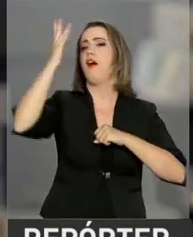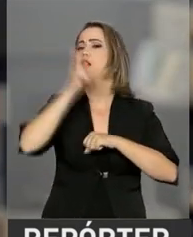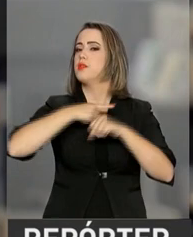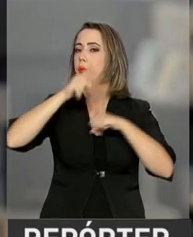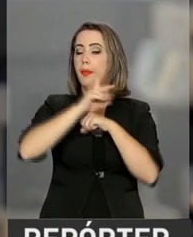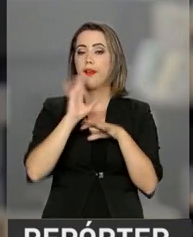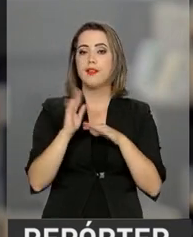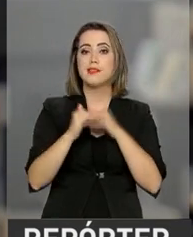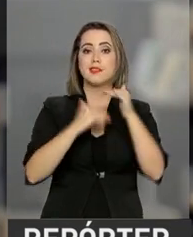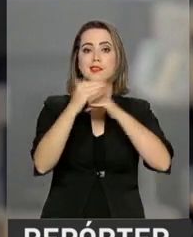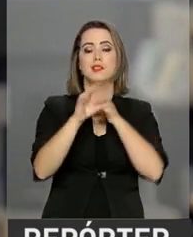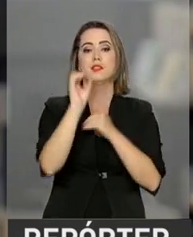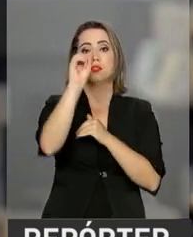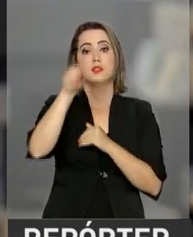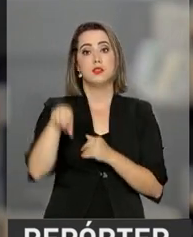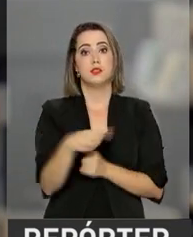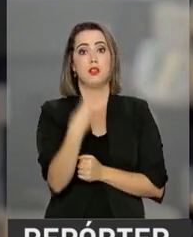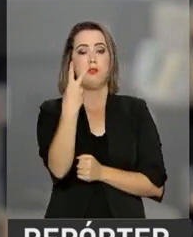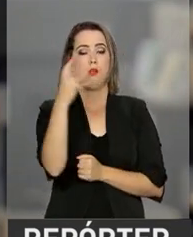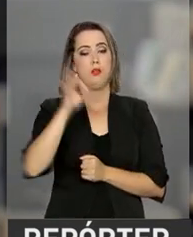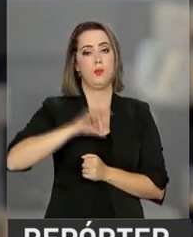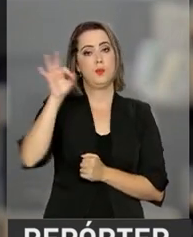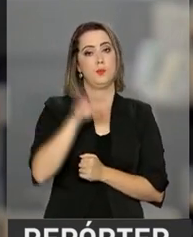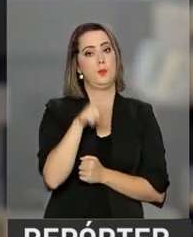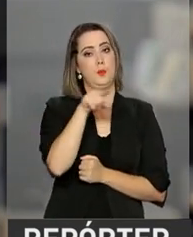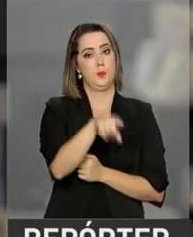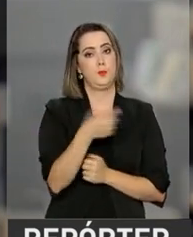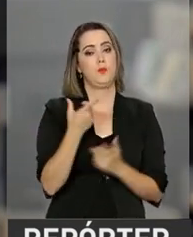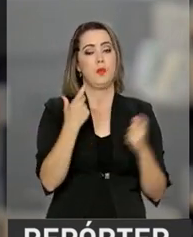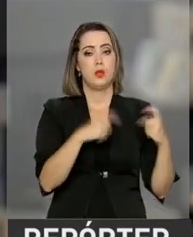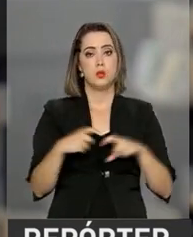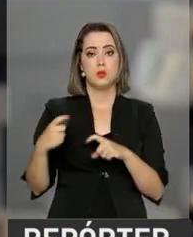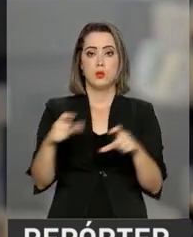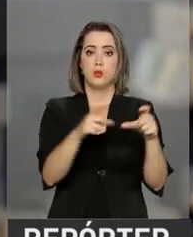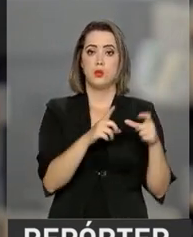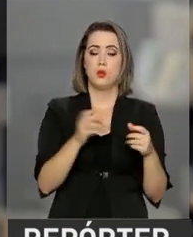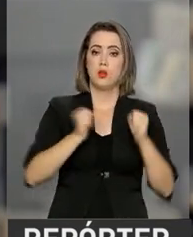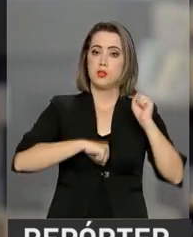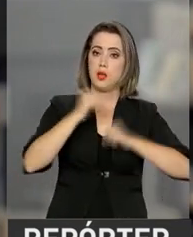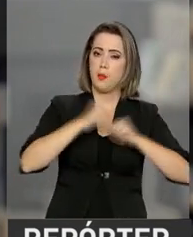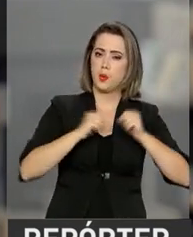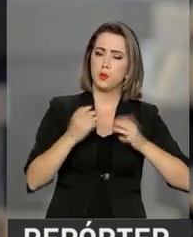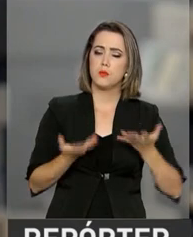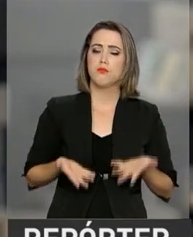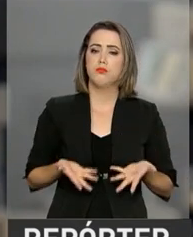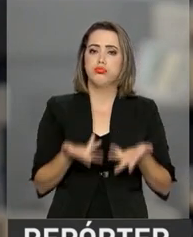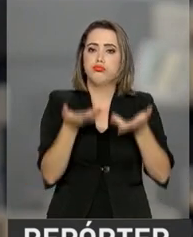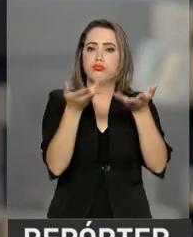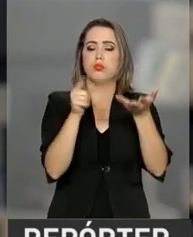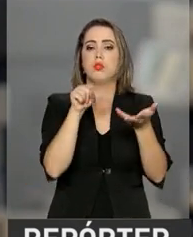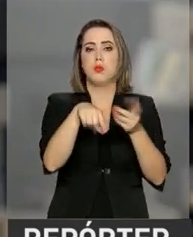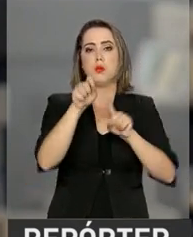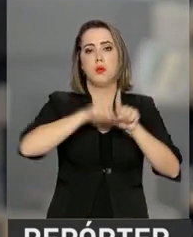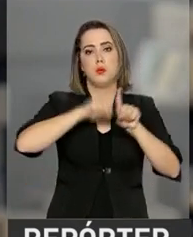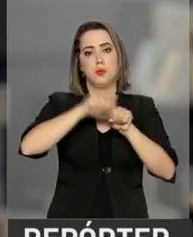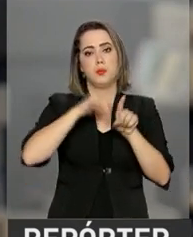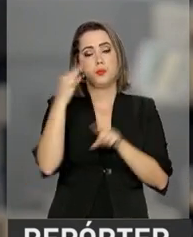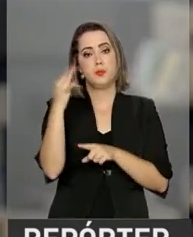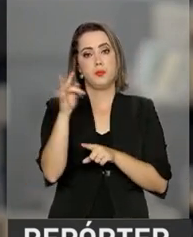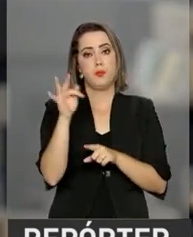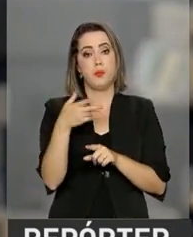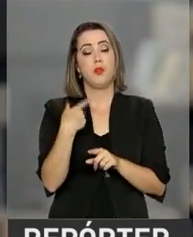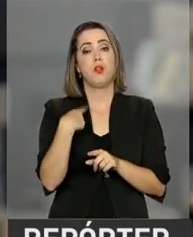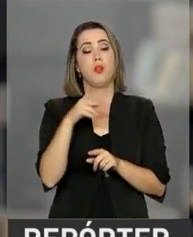a produção cresceu 0,2 por. estes foram os locais que a produção industrial aumentou no mês de fevereiro o